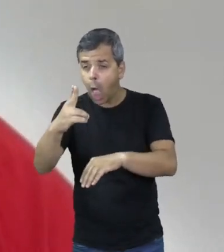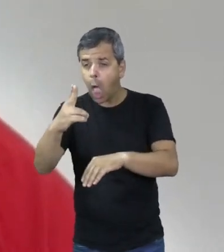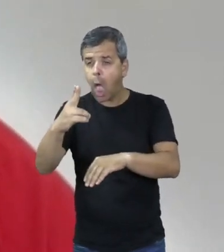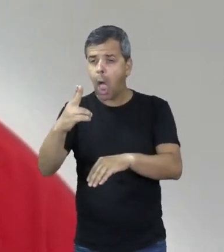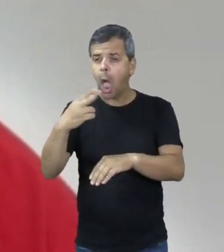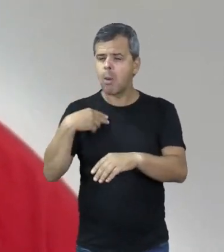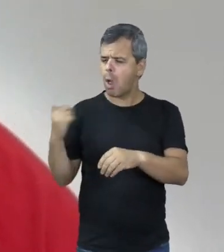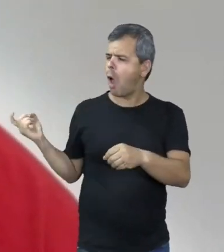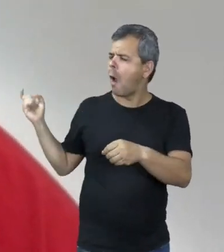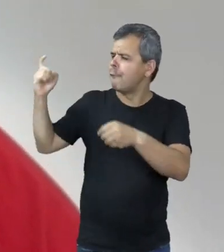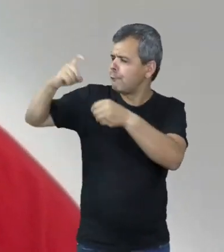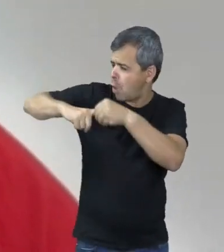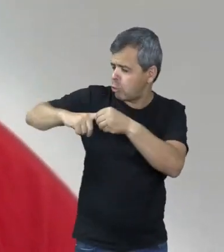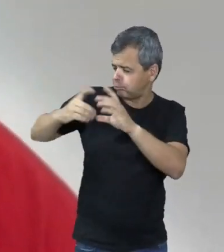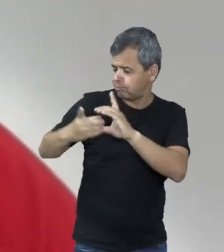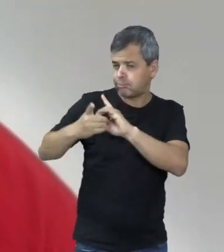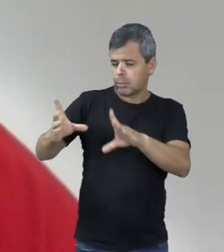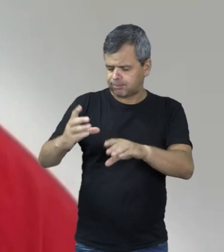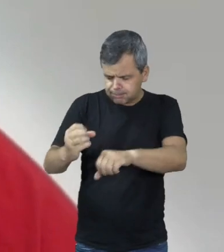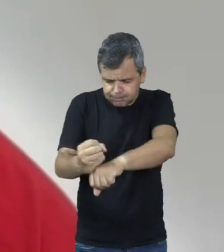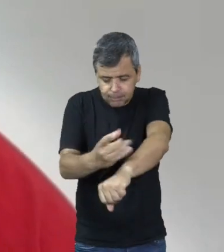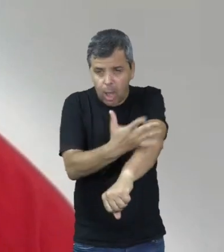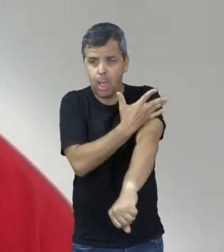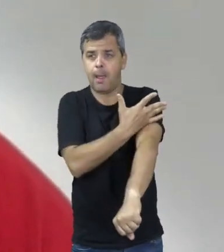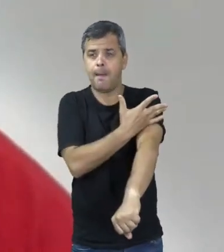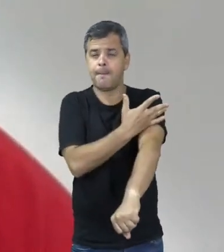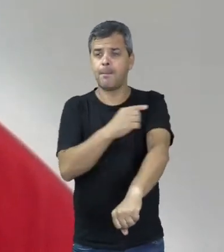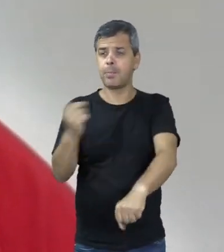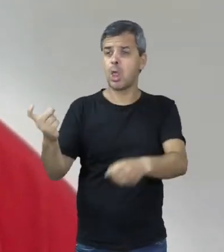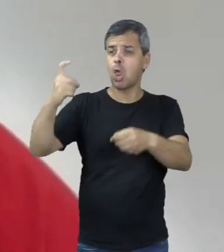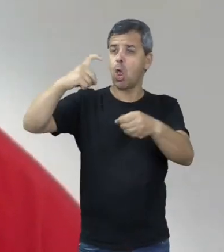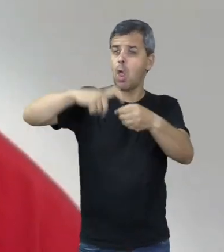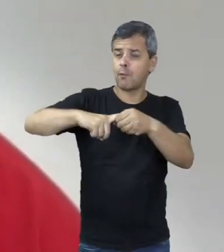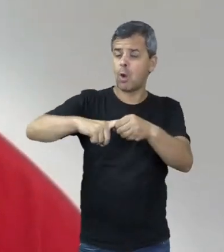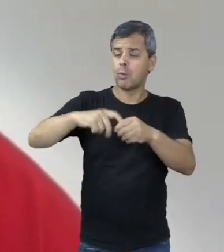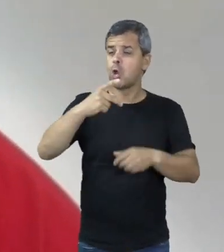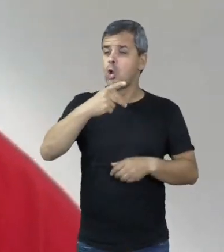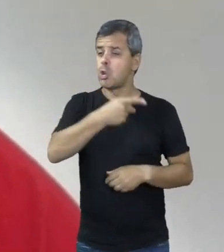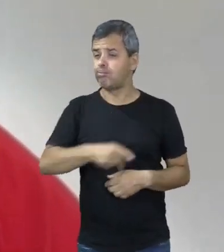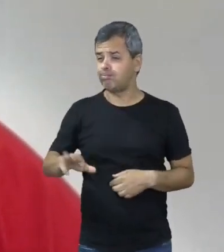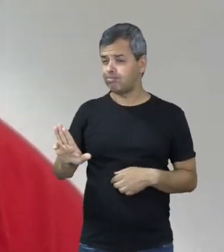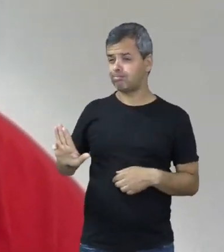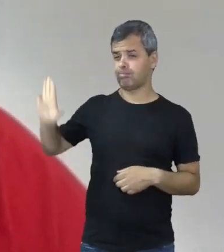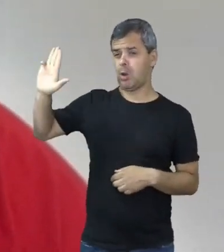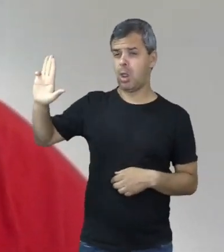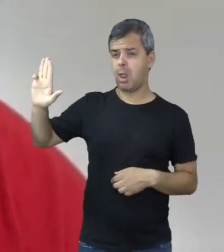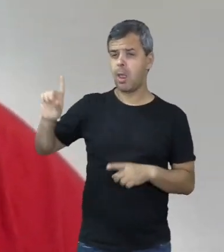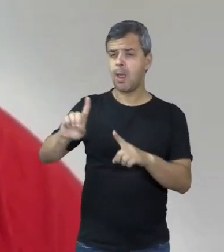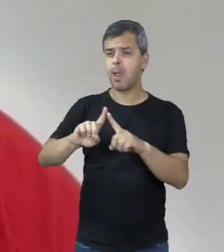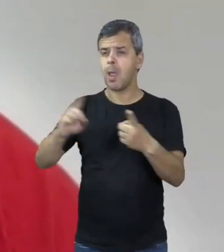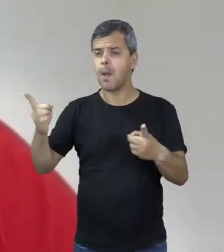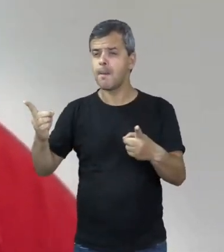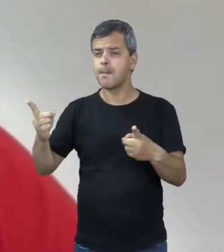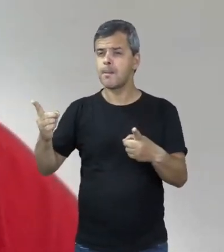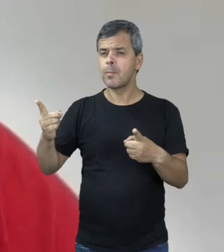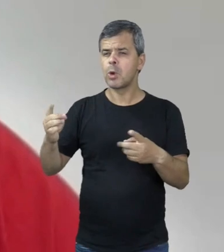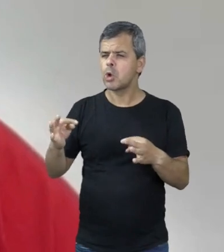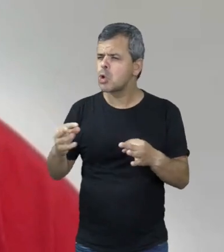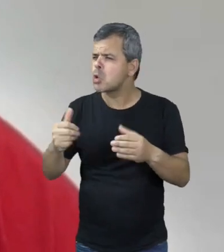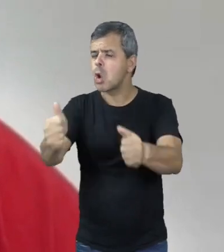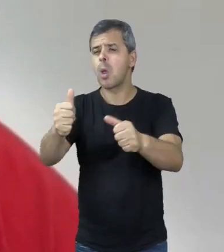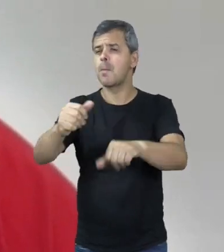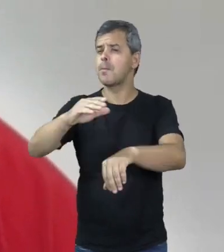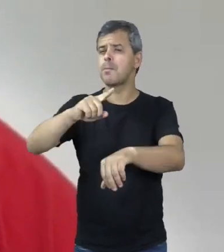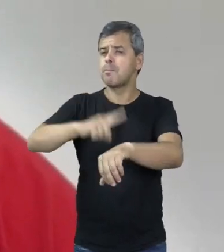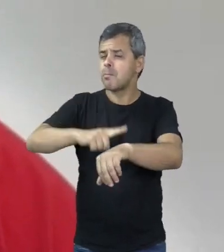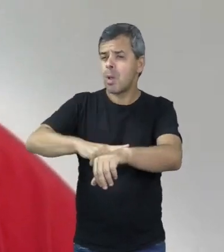de uma retomada democrática, é muito emocionante poder falar dessa volta do presidente Lula, acho que muito mais sênior do que em qualquer momento,